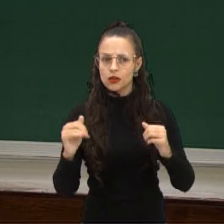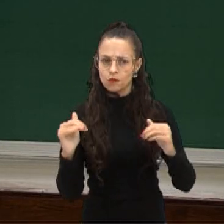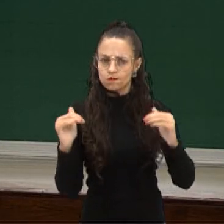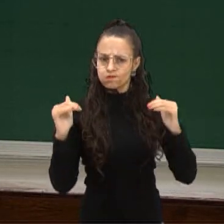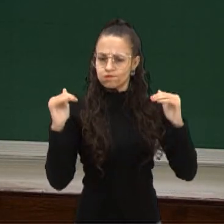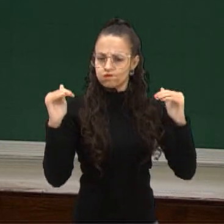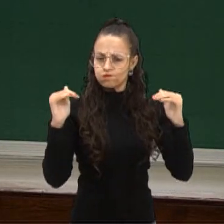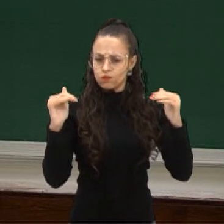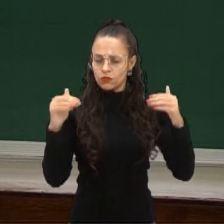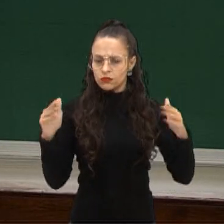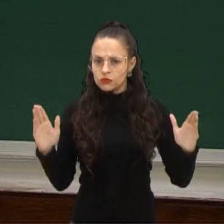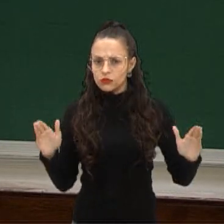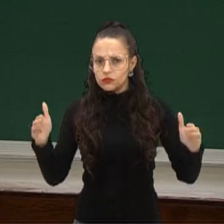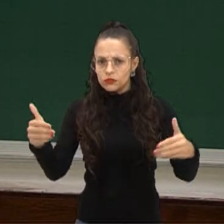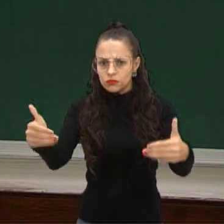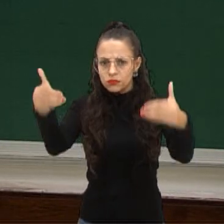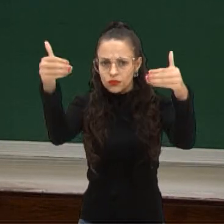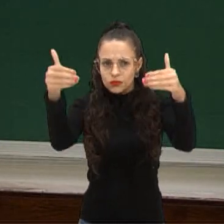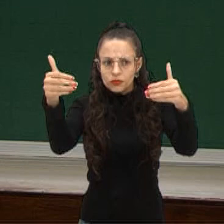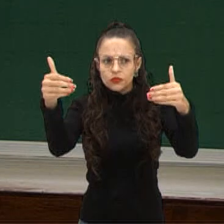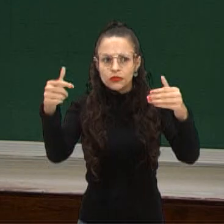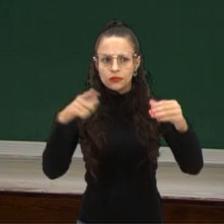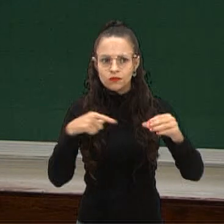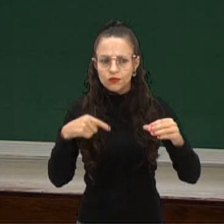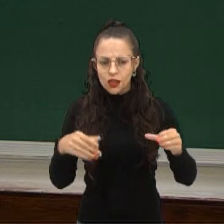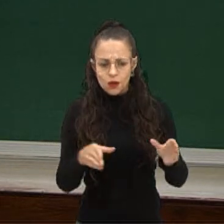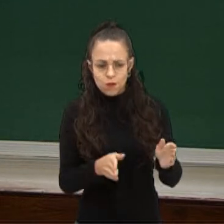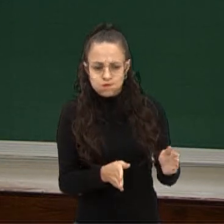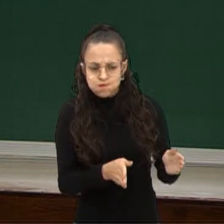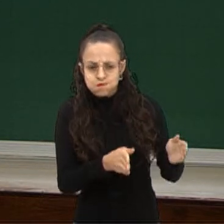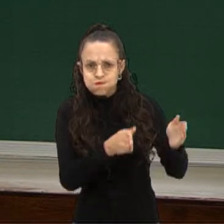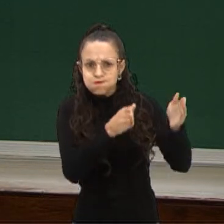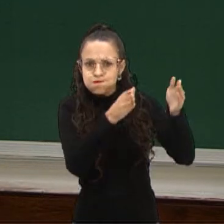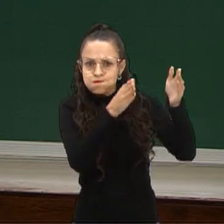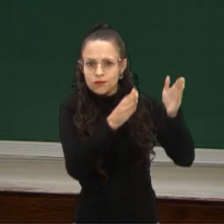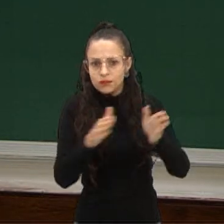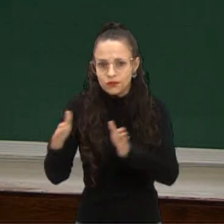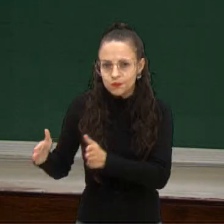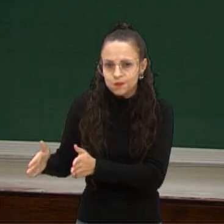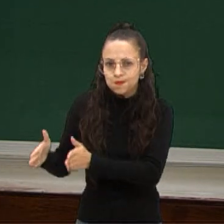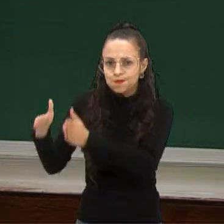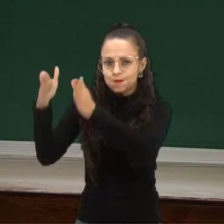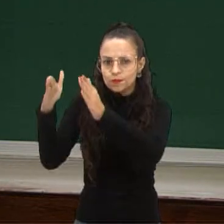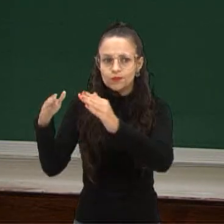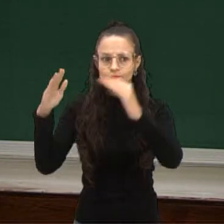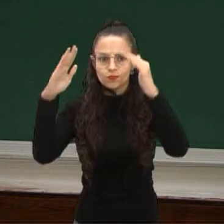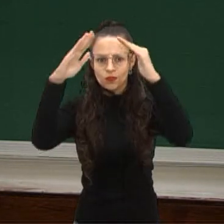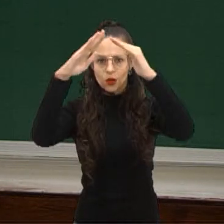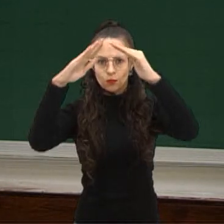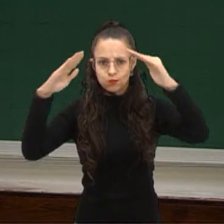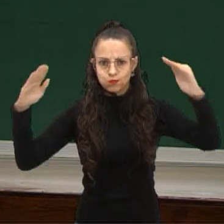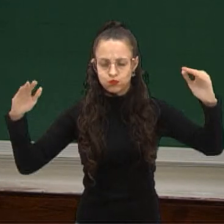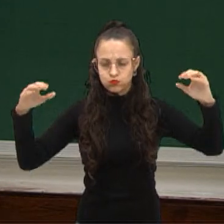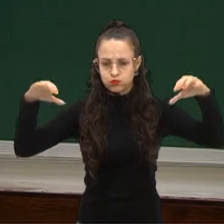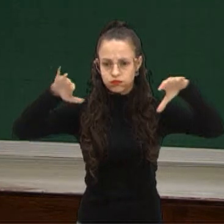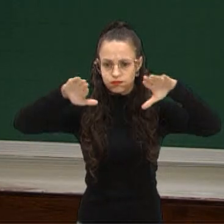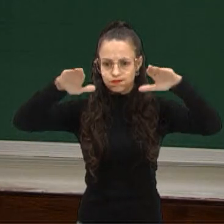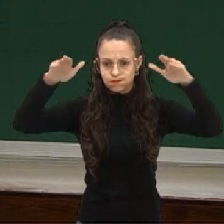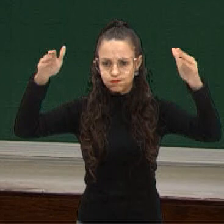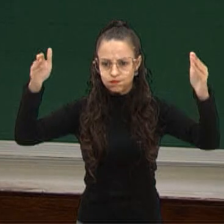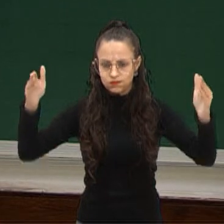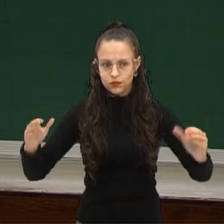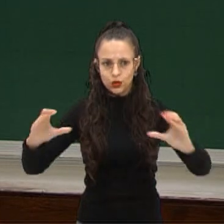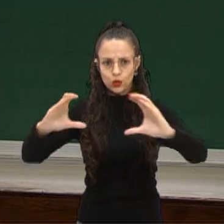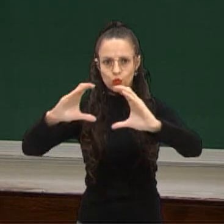robustas, elas têm colunas grossas, paredes grossas, elas têm os tetos abobadados, ela tem os óculos na